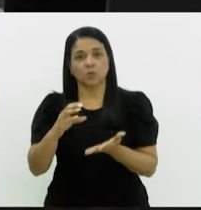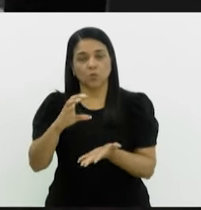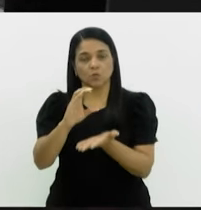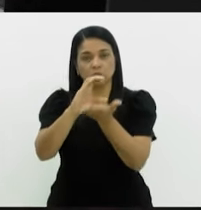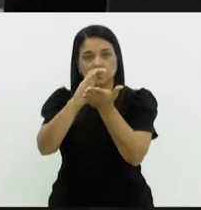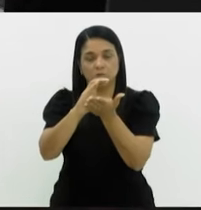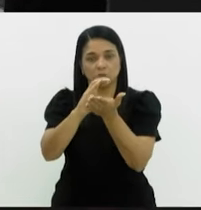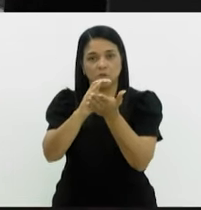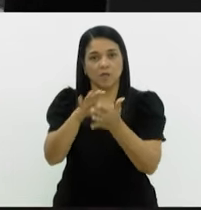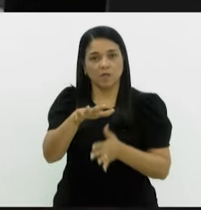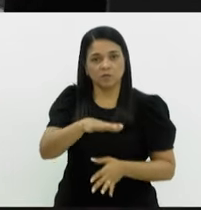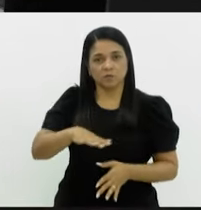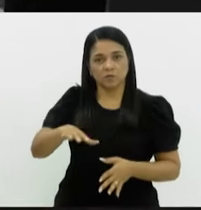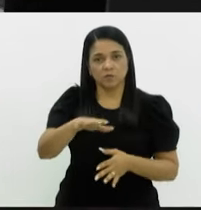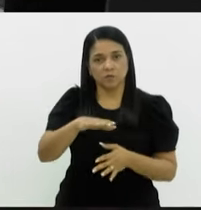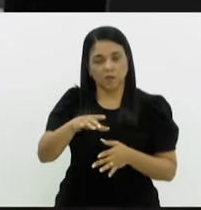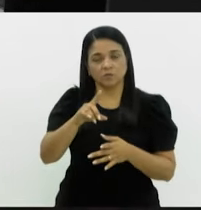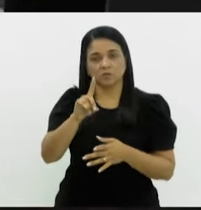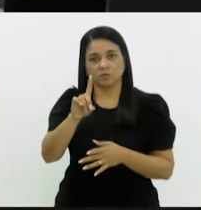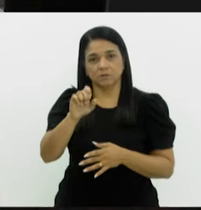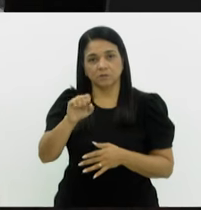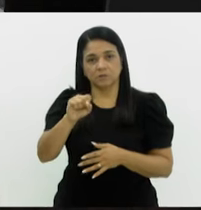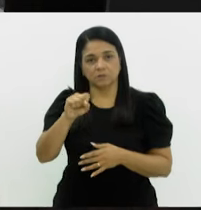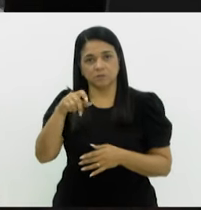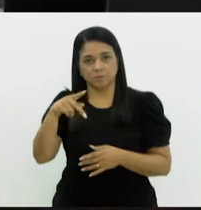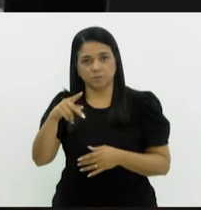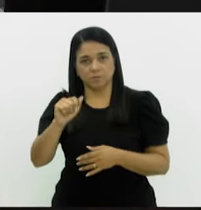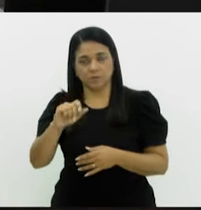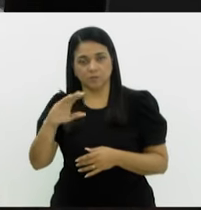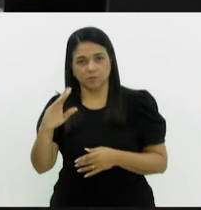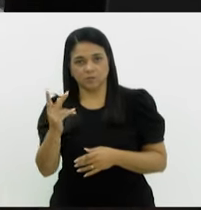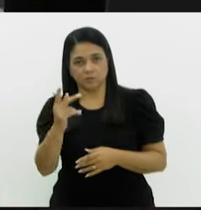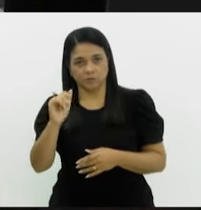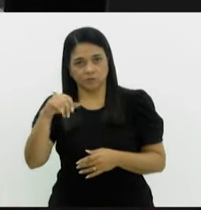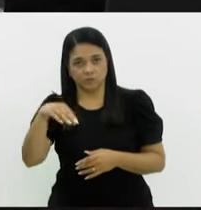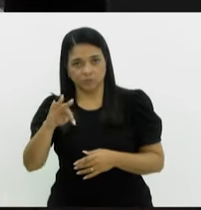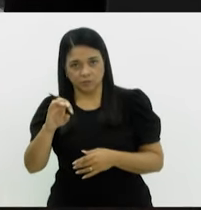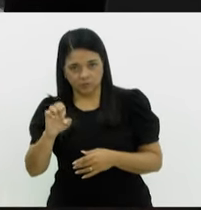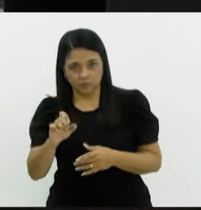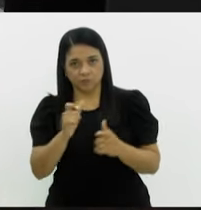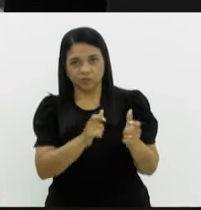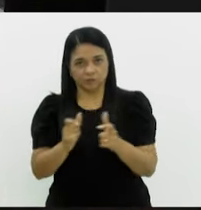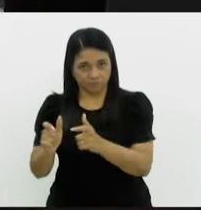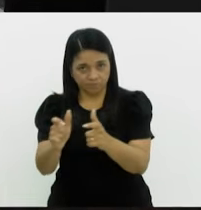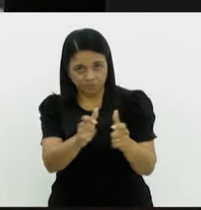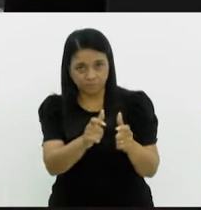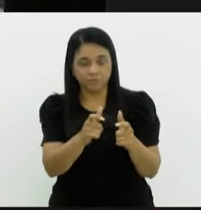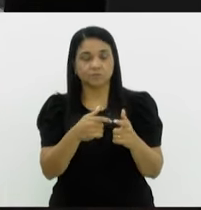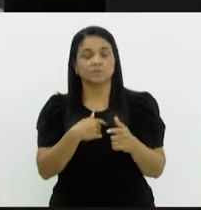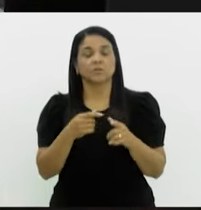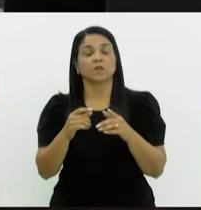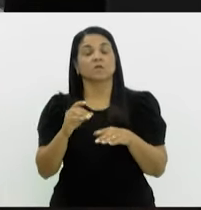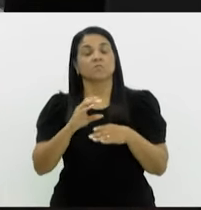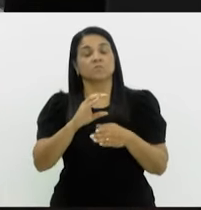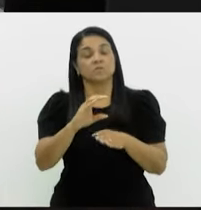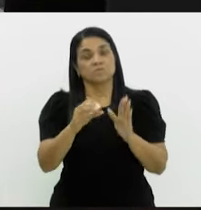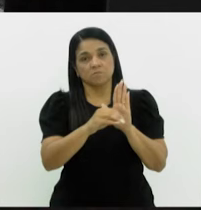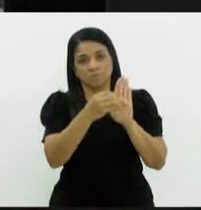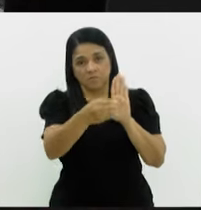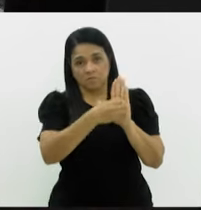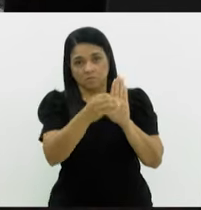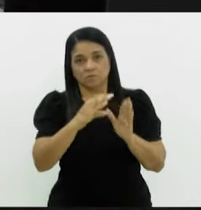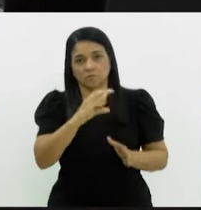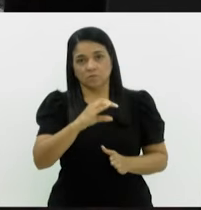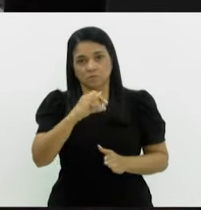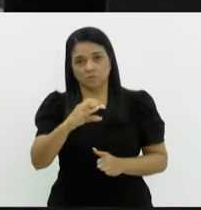Despachantes Documentalista do Estado do Rio de Janeiro e da outras providências, pendente de pareceres das comissões de Constituição e Justiça, de